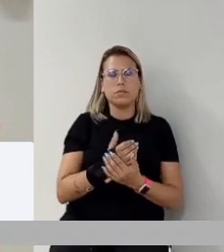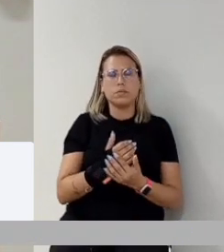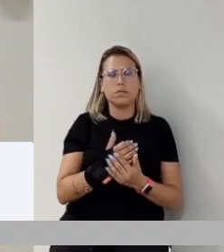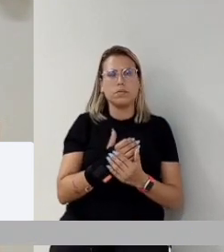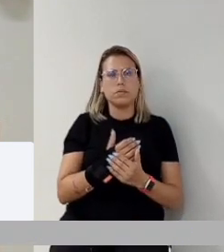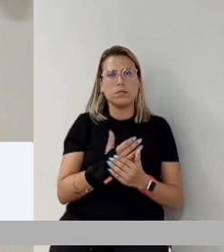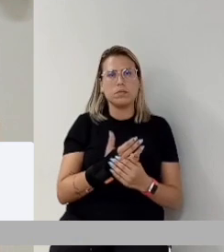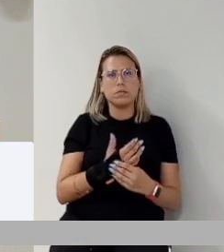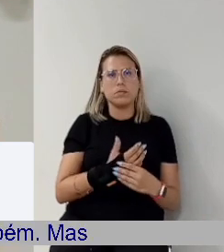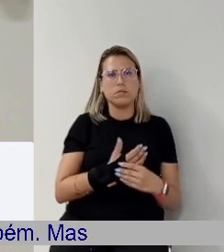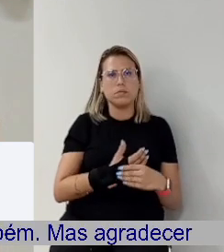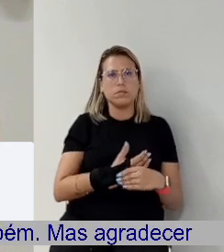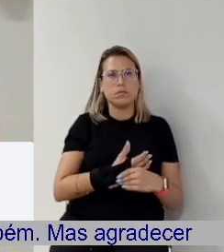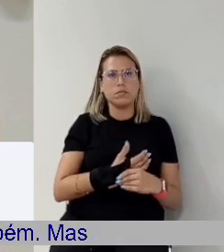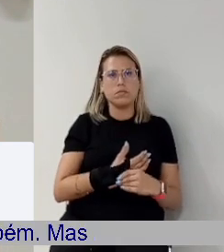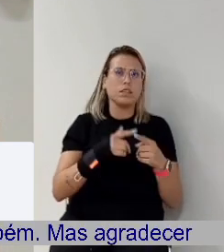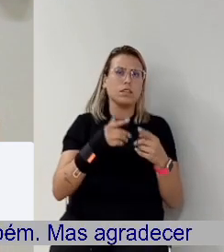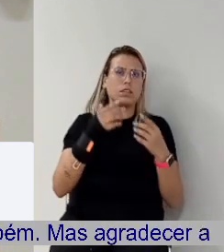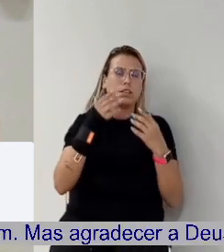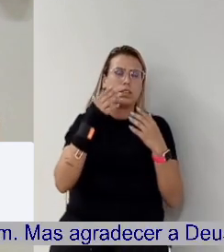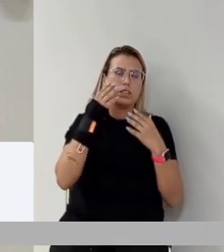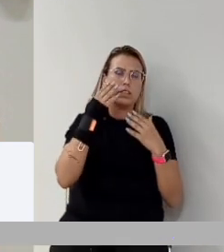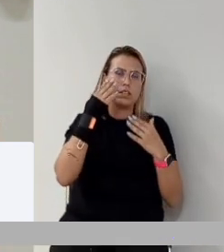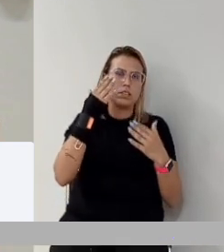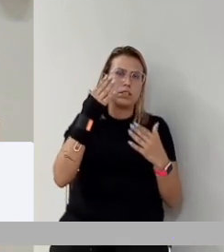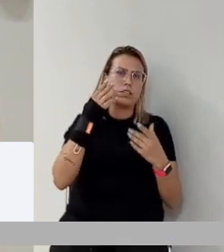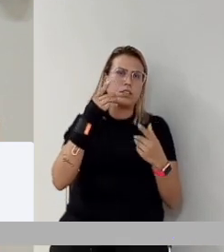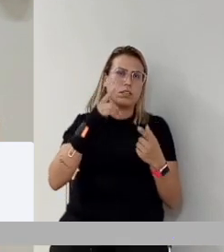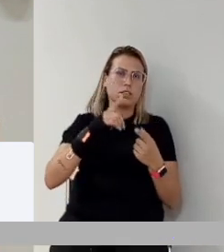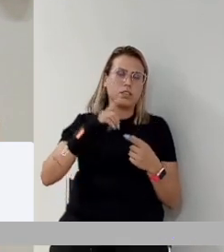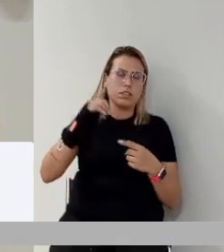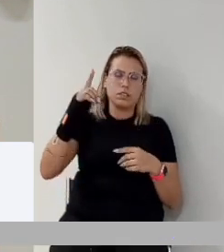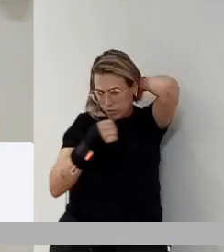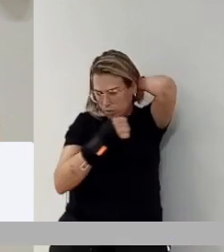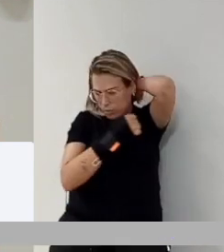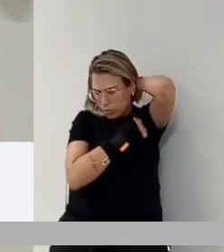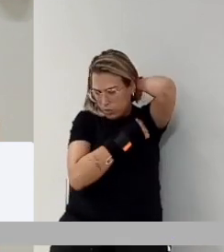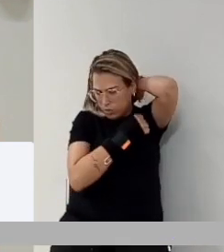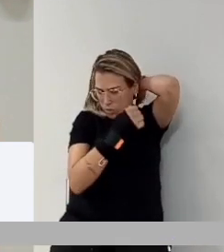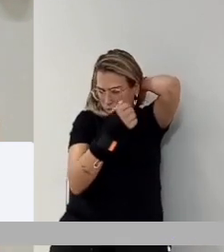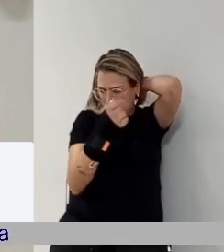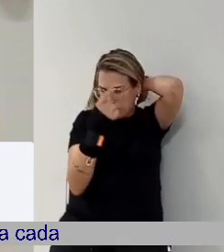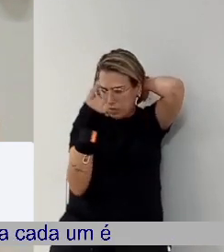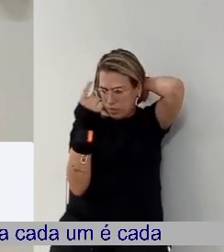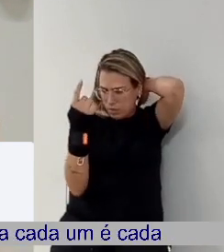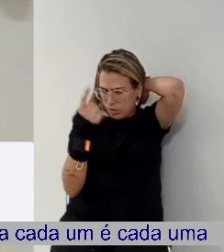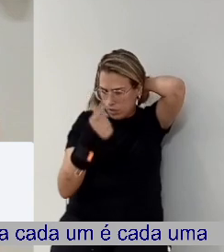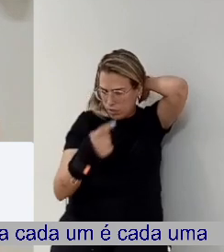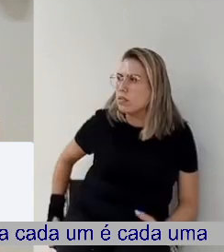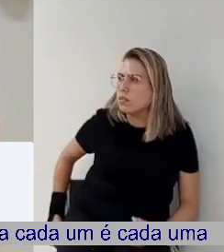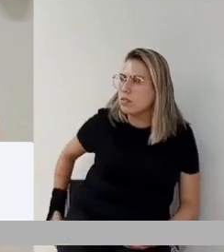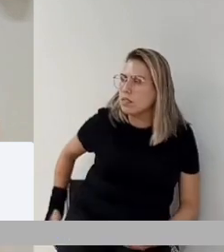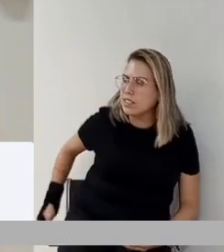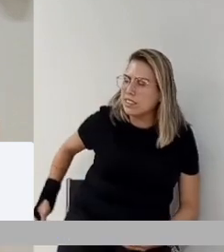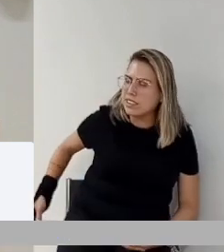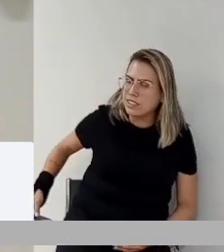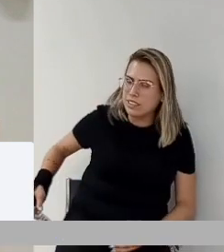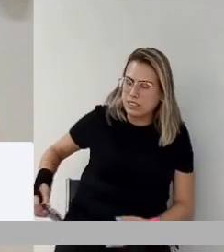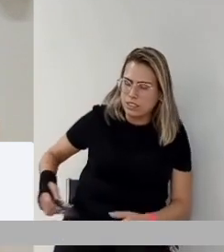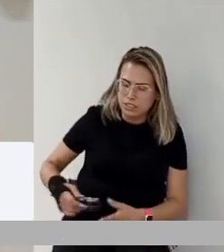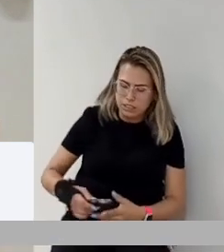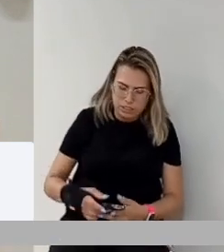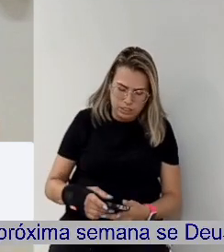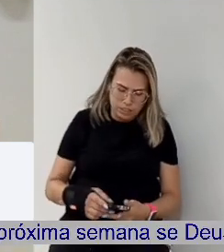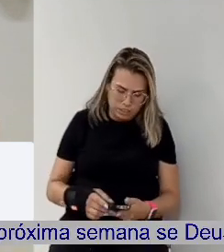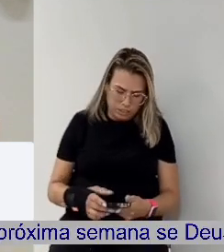tabule mais agradecer a Deus por mais um dia dejar aqui um forte abraço a cada um e a cada uma obrigado e até a próxima semana se